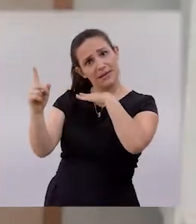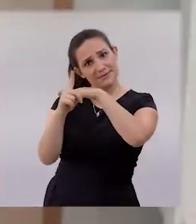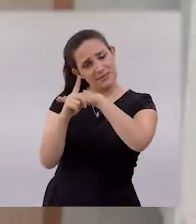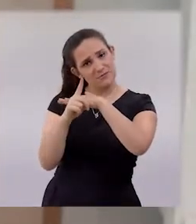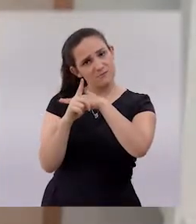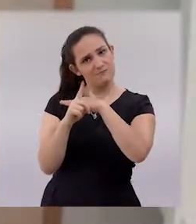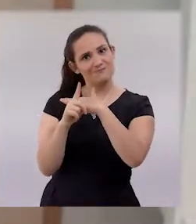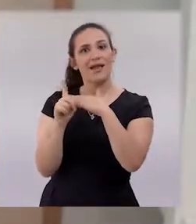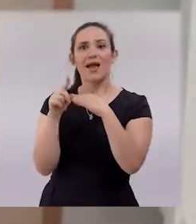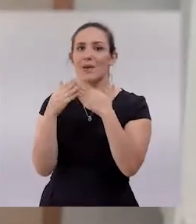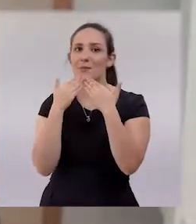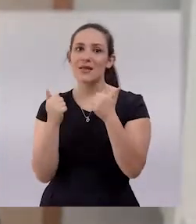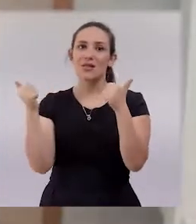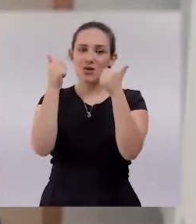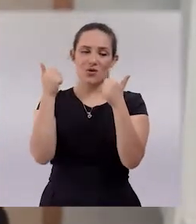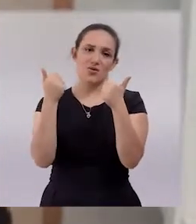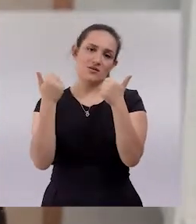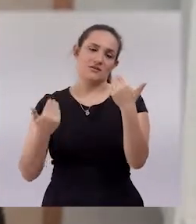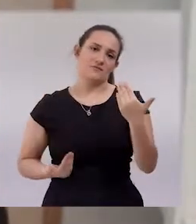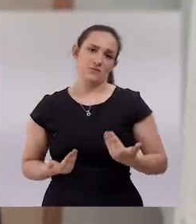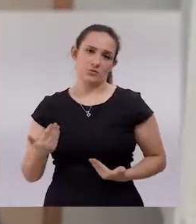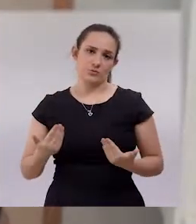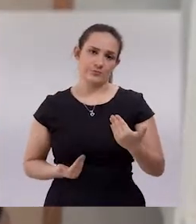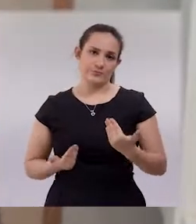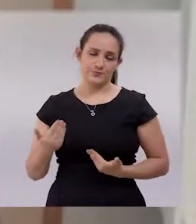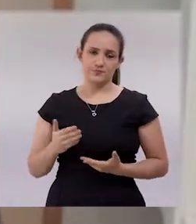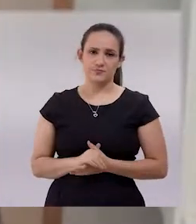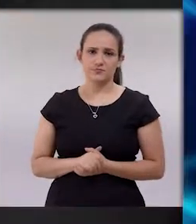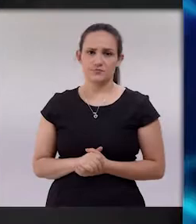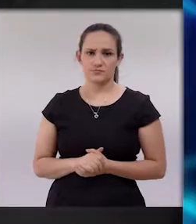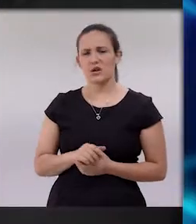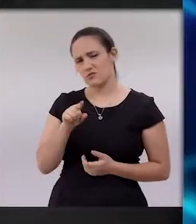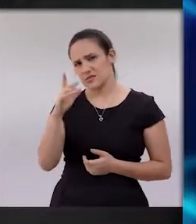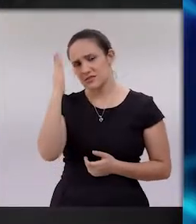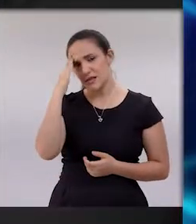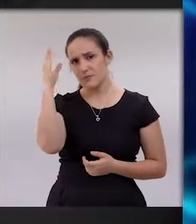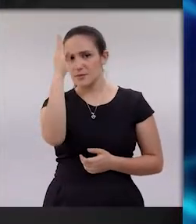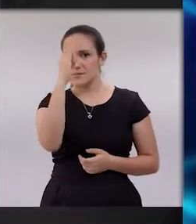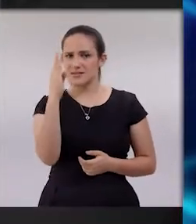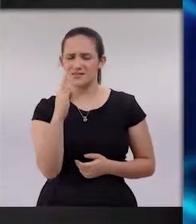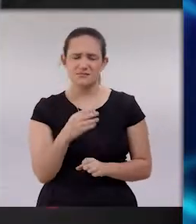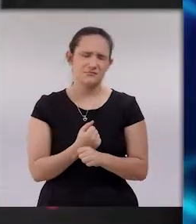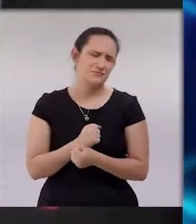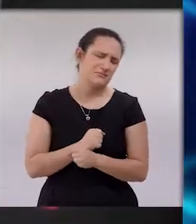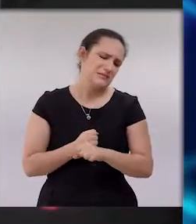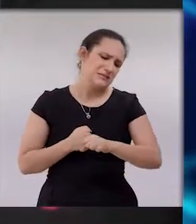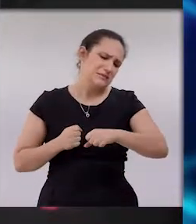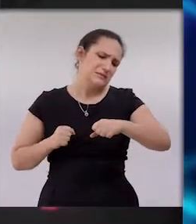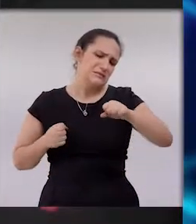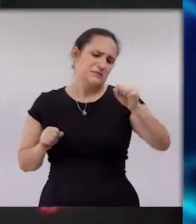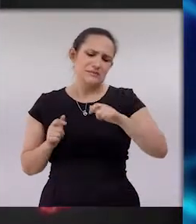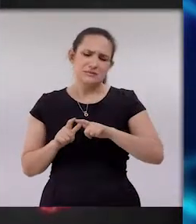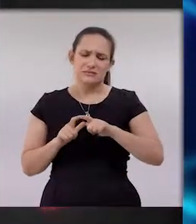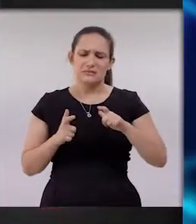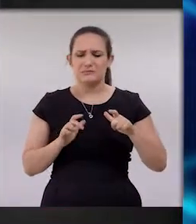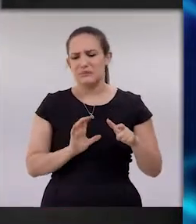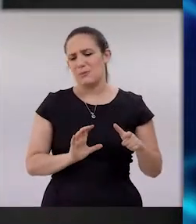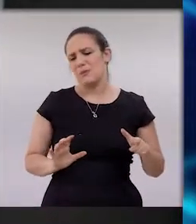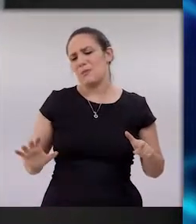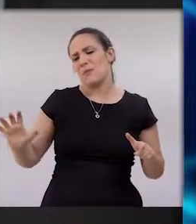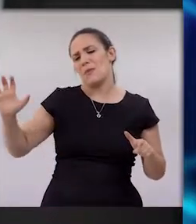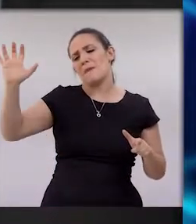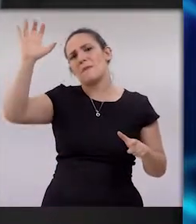como um método de melhorar a eficiência do seu serviço. O senhor sabe que o Brasil é enorme, né?